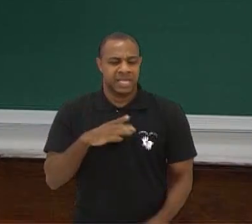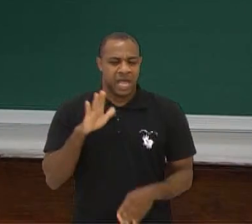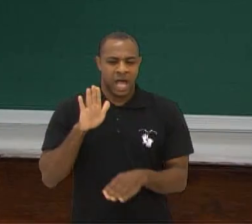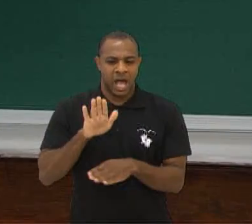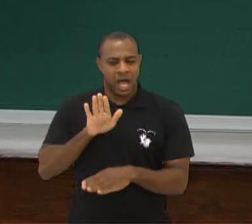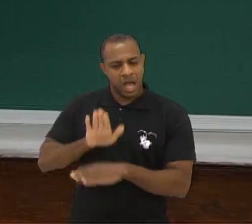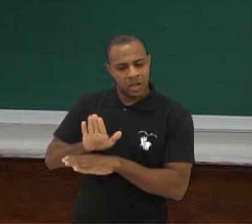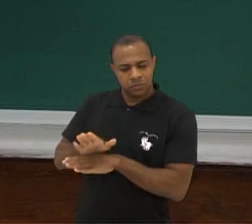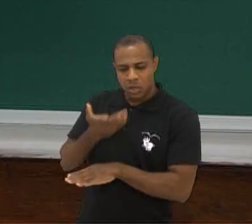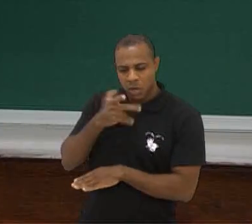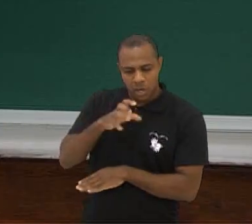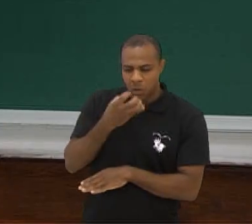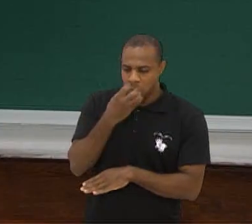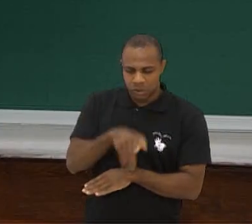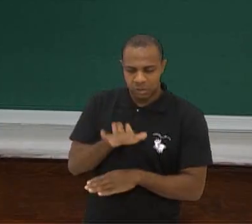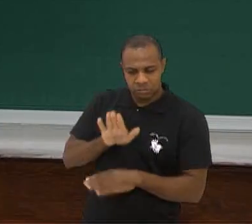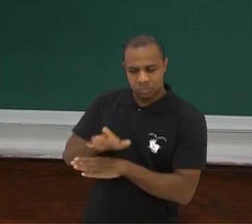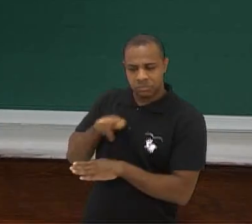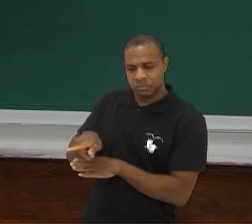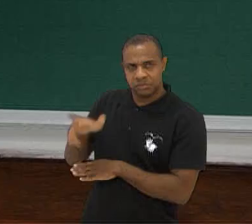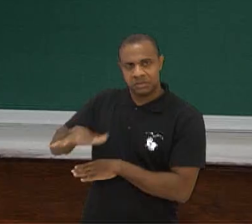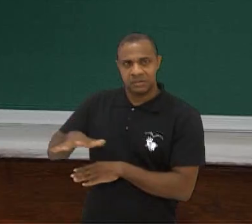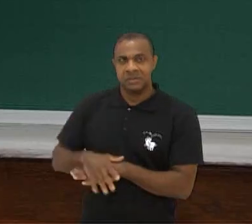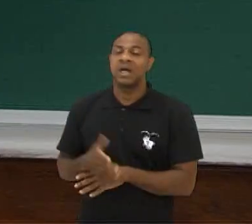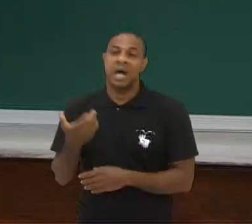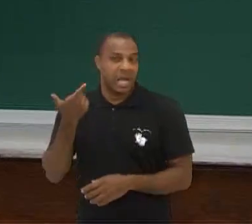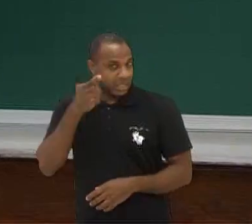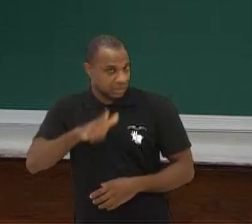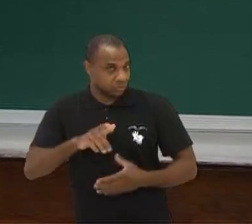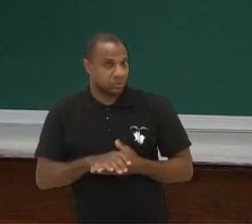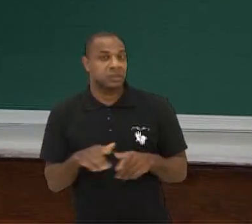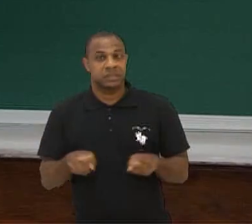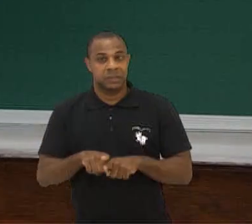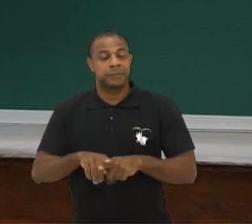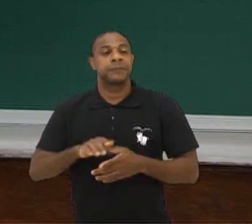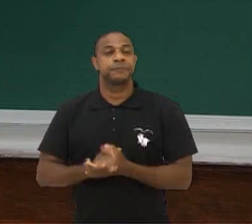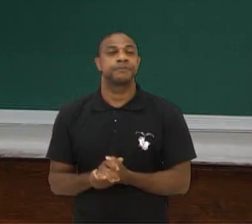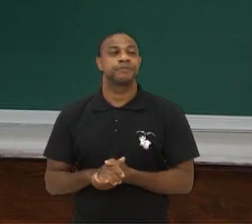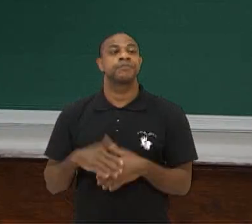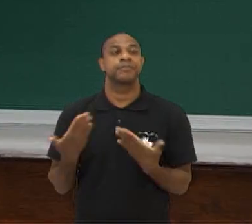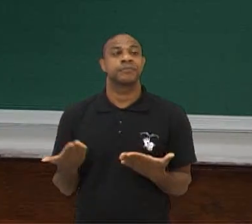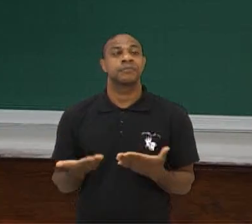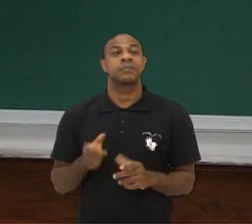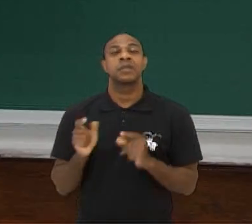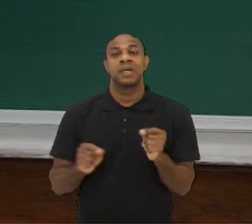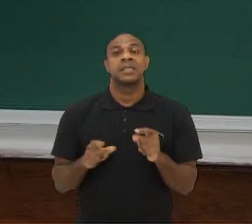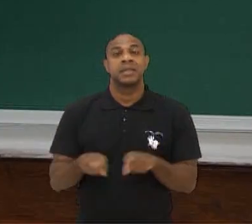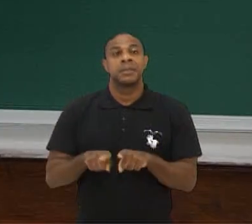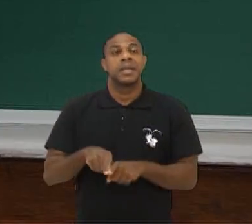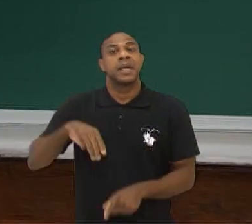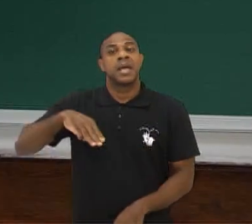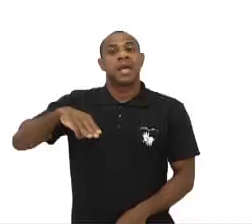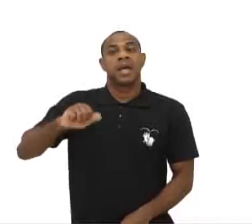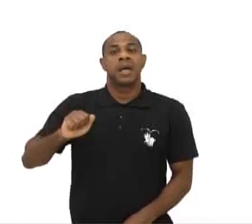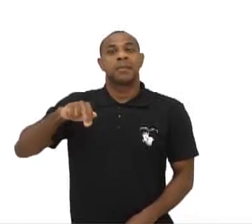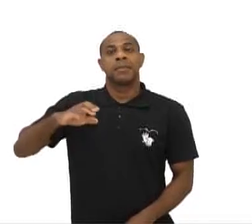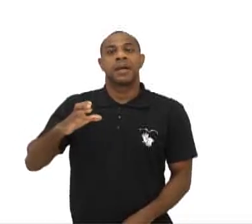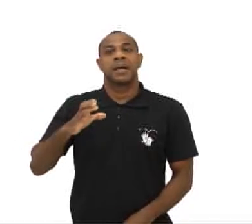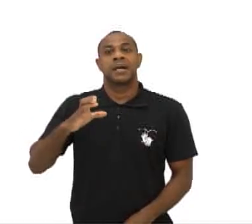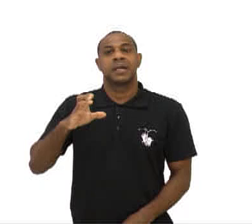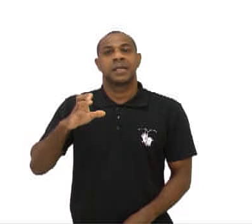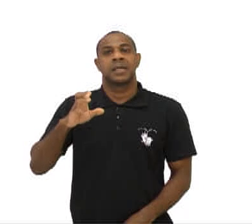na Grã-Bretanha, acertou, né? Localizou bem a manchete. Também outra questão que a gente tem é que nas manchetes, geralmente,